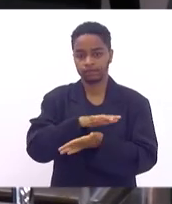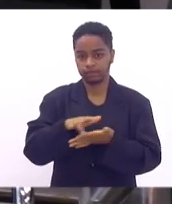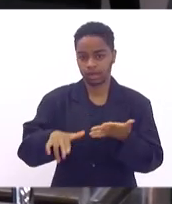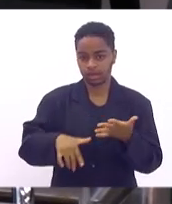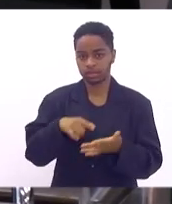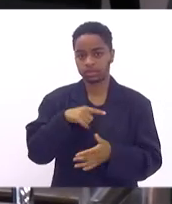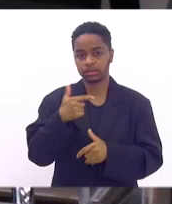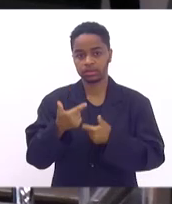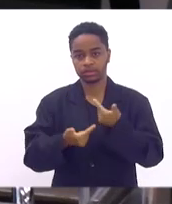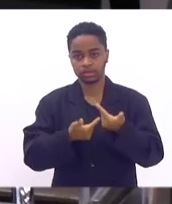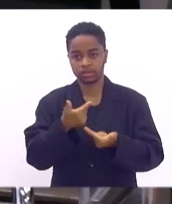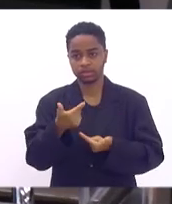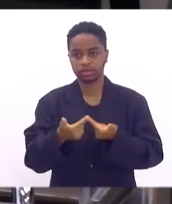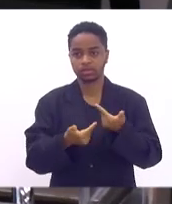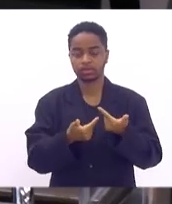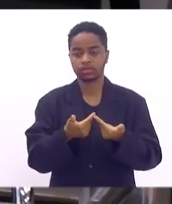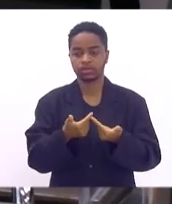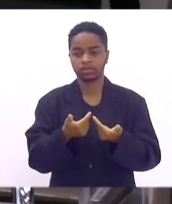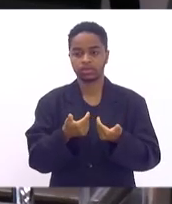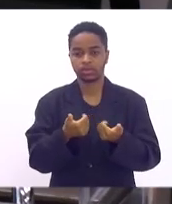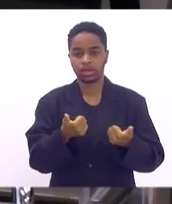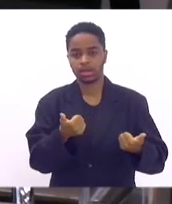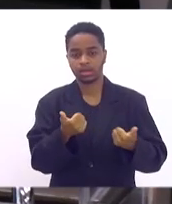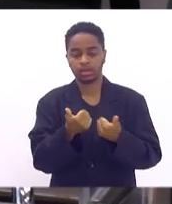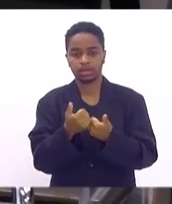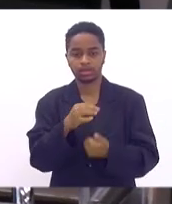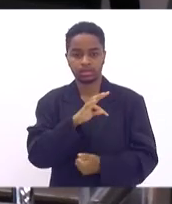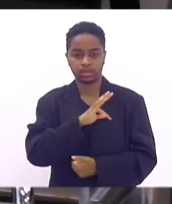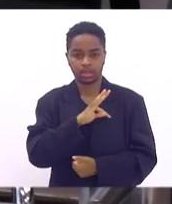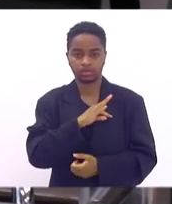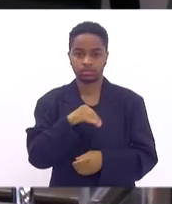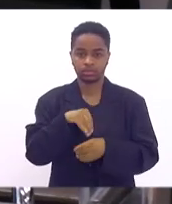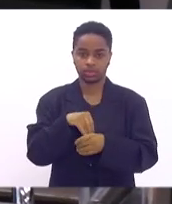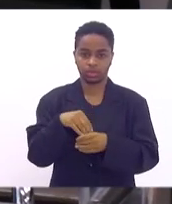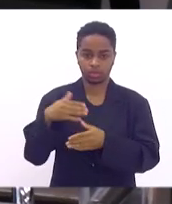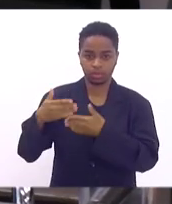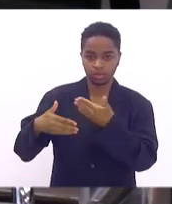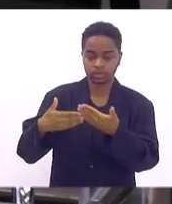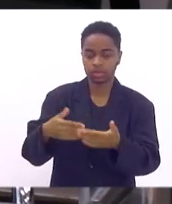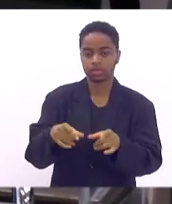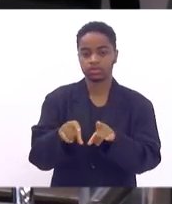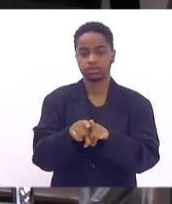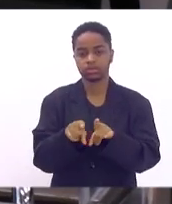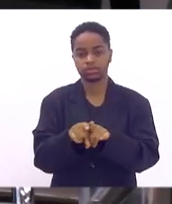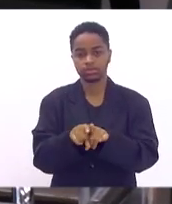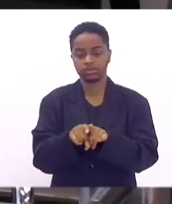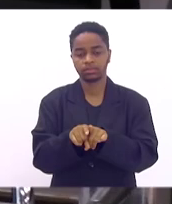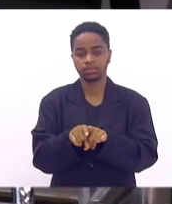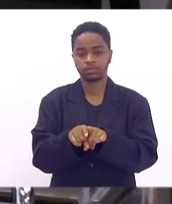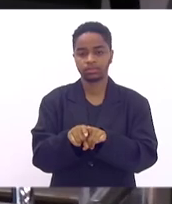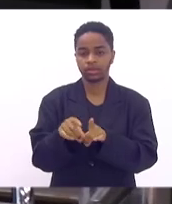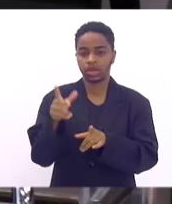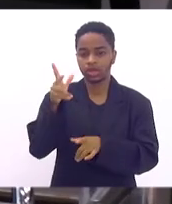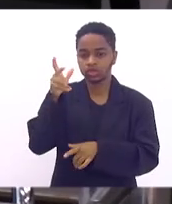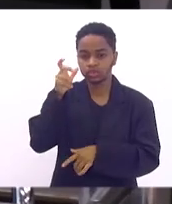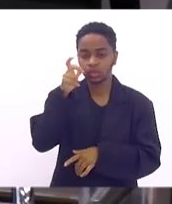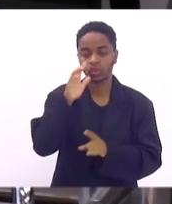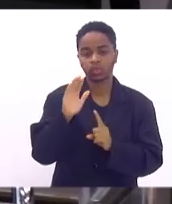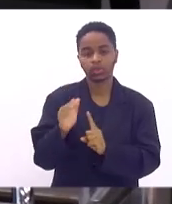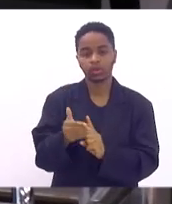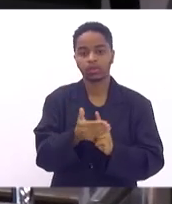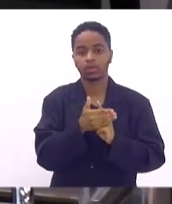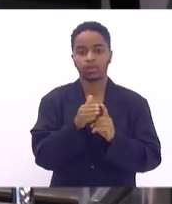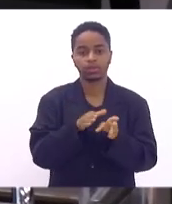trabalho de assistente técnico dentro de um processo, né? Até a escuta,